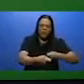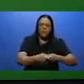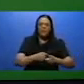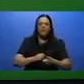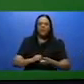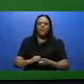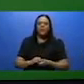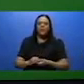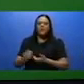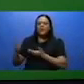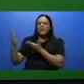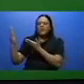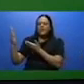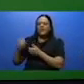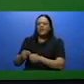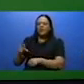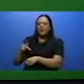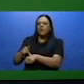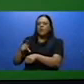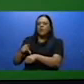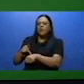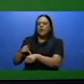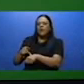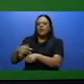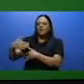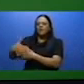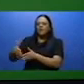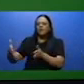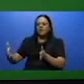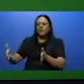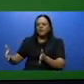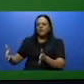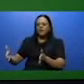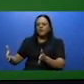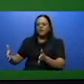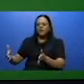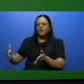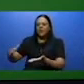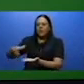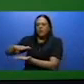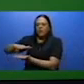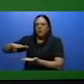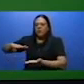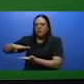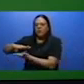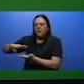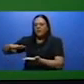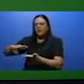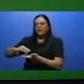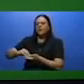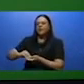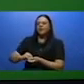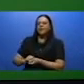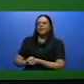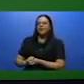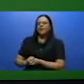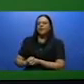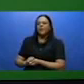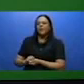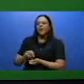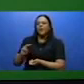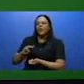professora? Olha lá, é uma pedra retangular com uma base achatada. E aí, ela é chamada de